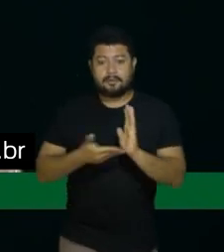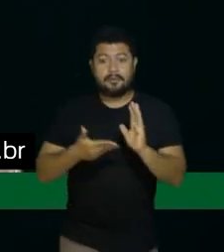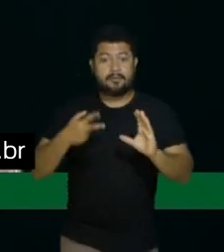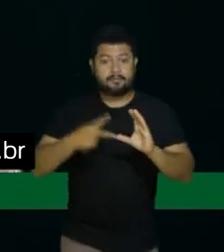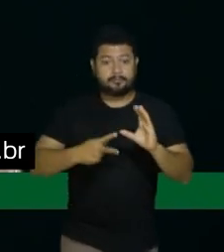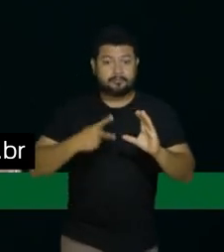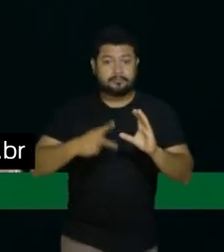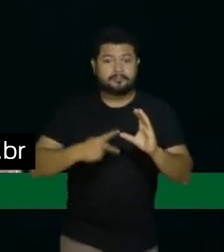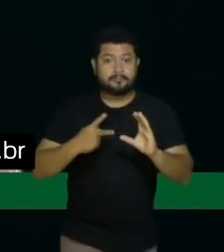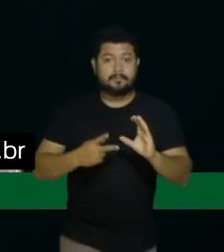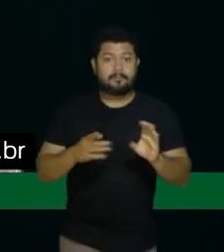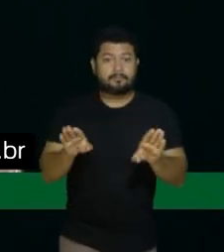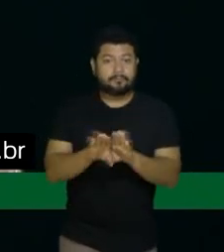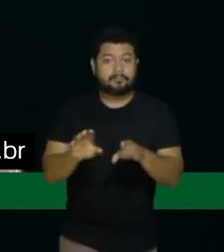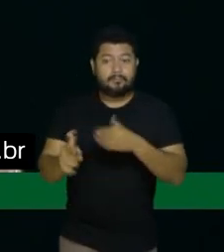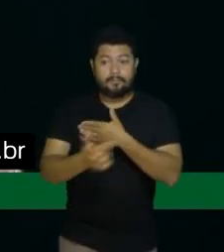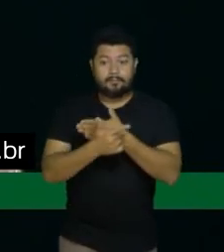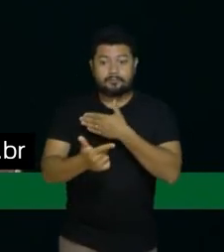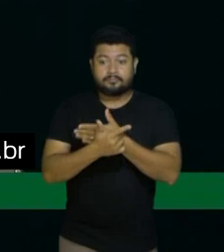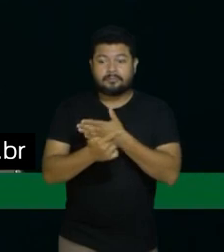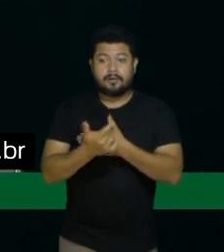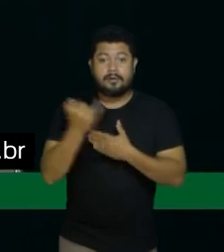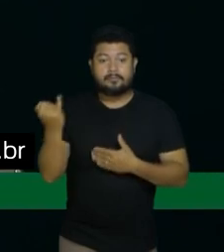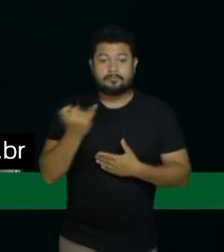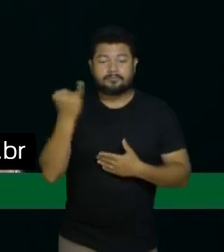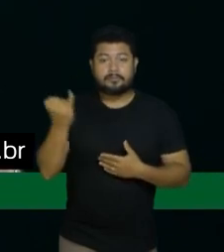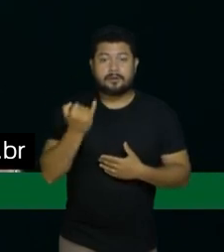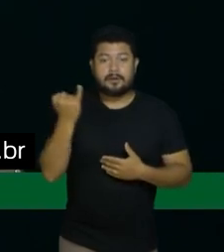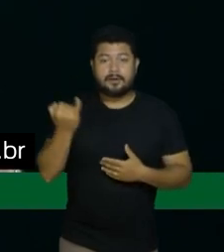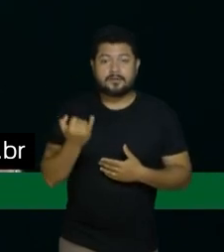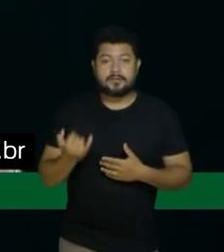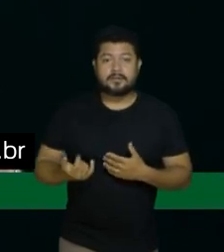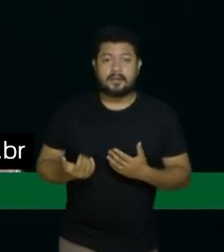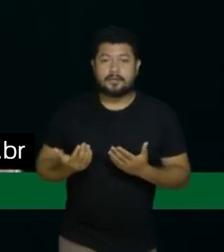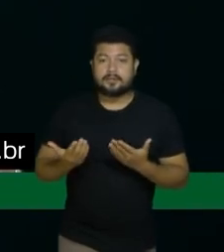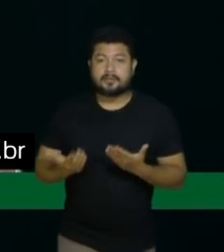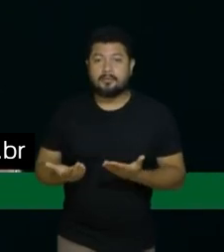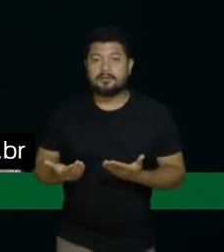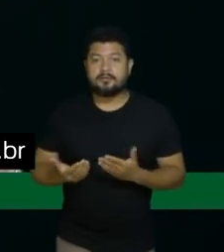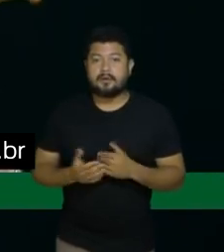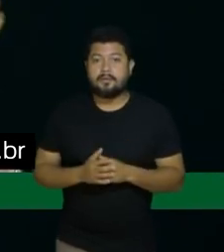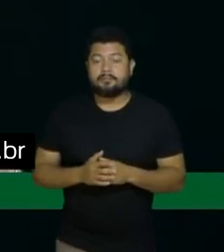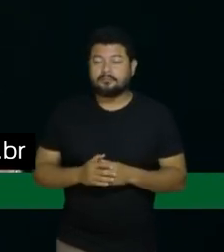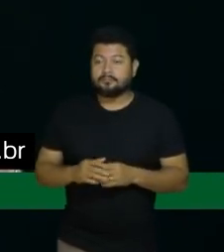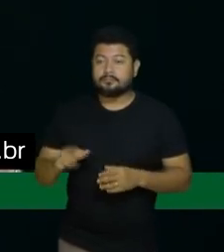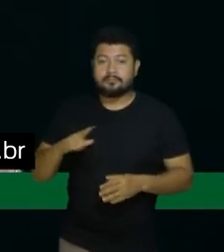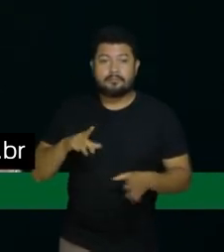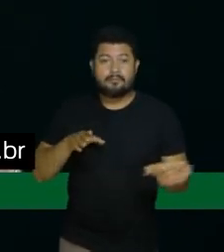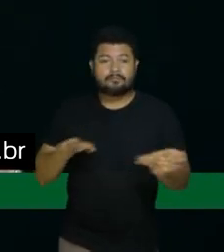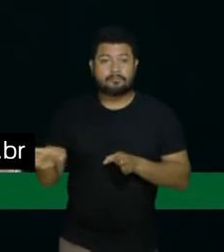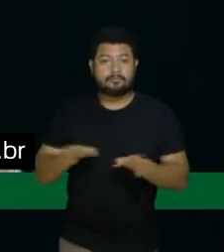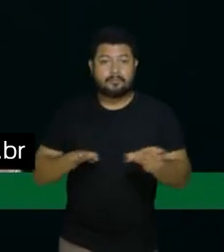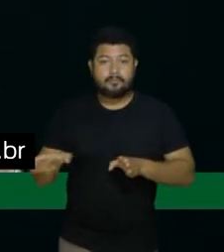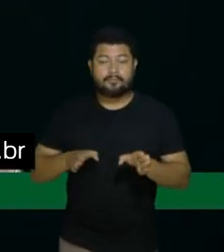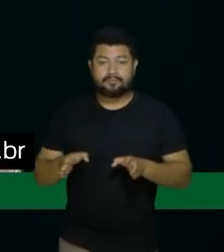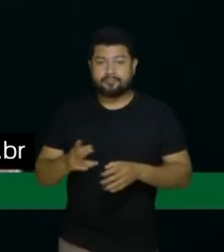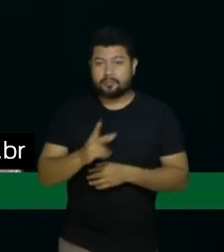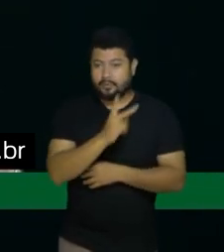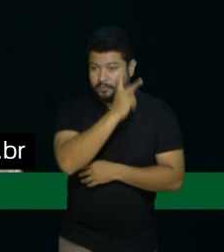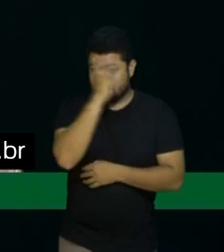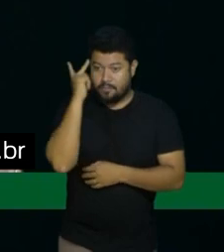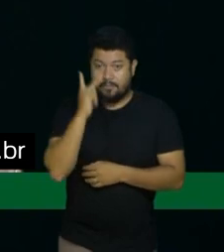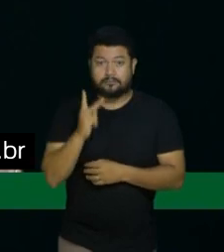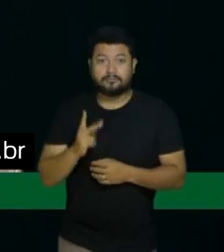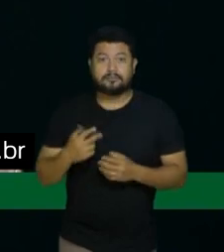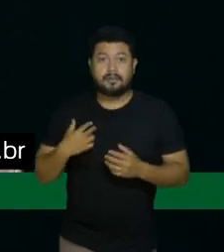um papel fundamental importante e que fez esse trabalho de sessões itinerantes levando a câmara de vereadores para todos os